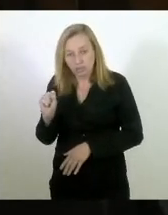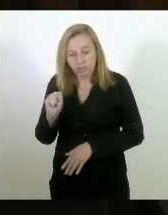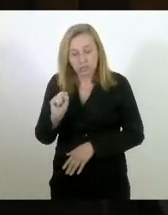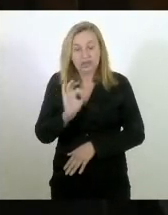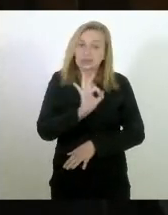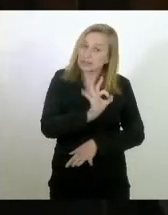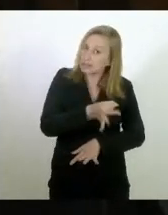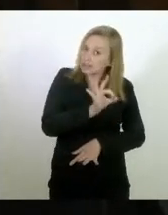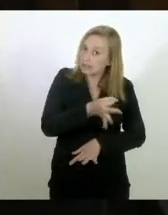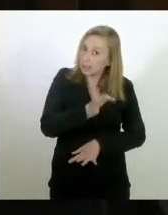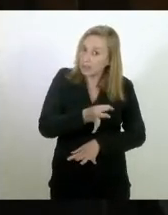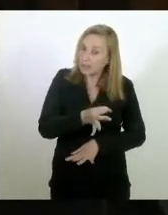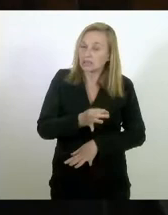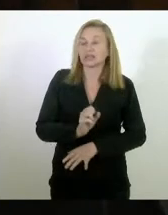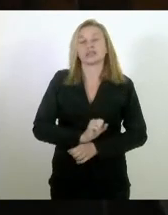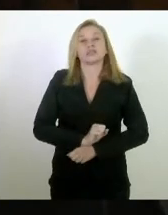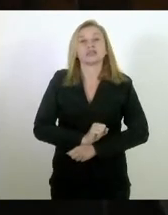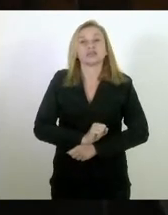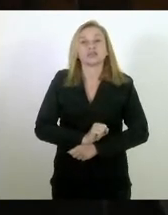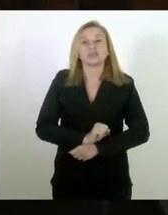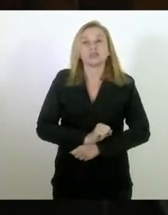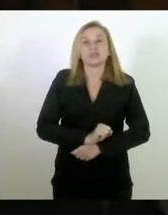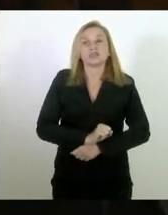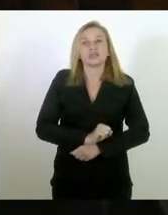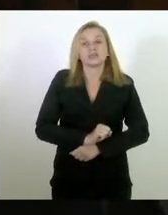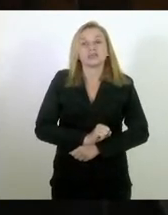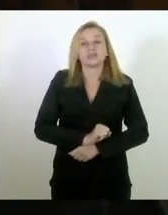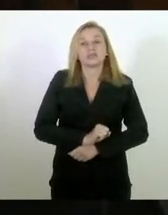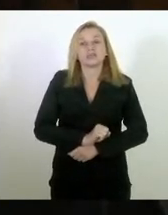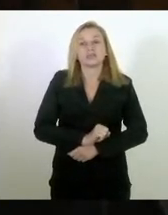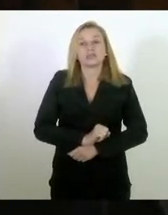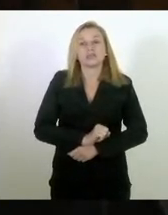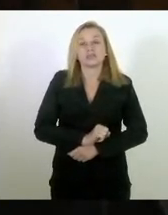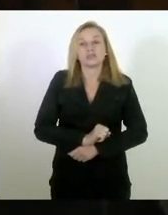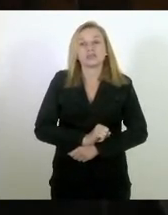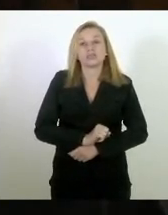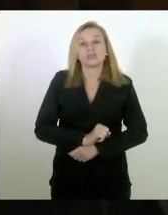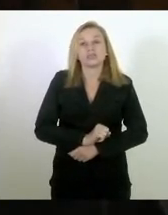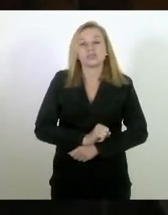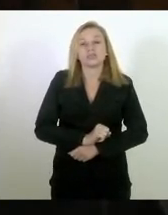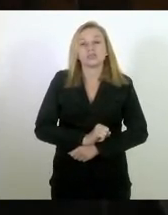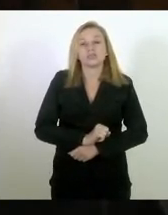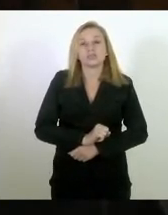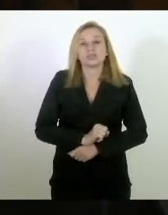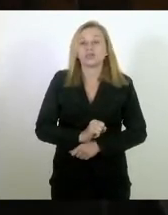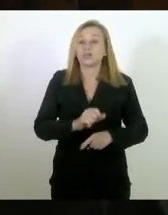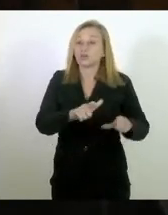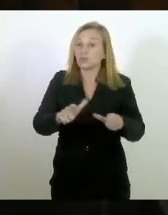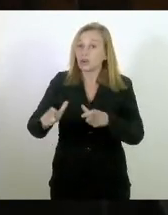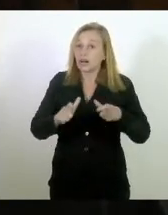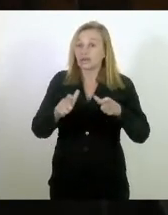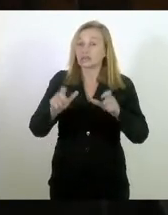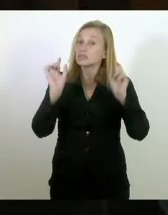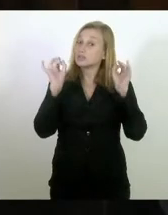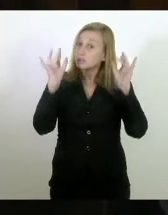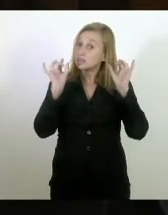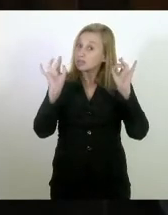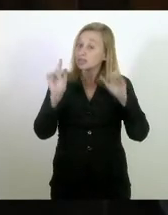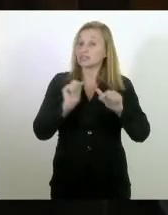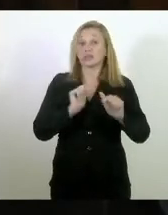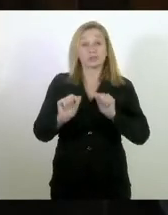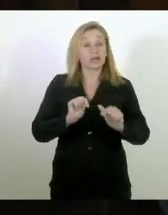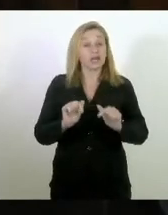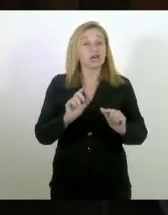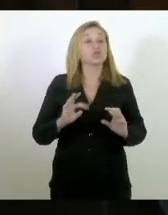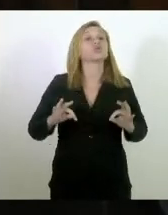Possivelmente também esperamos serão alocados em cargos especiais tudo